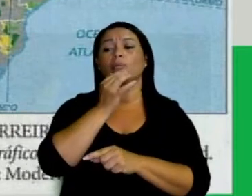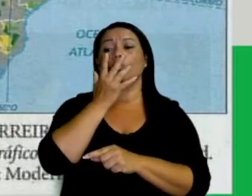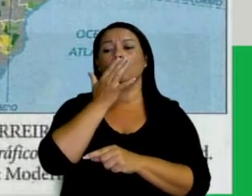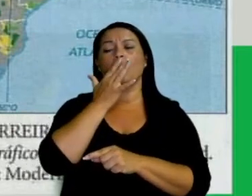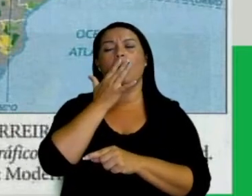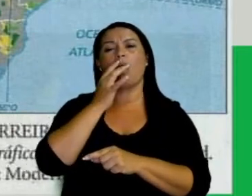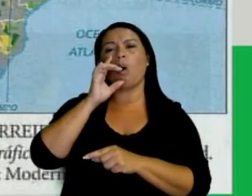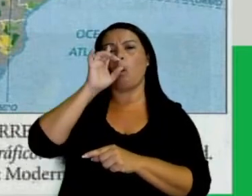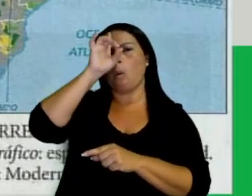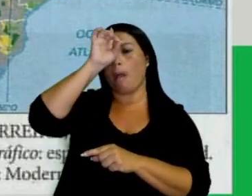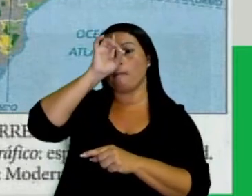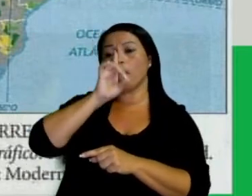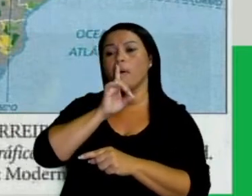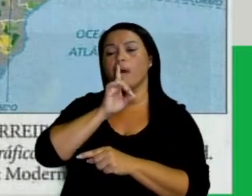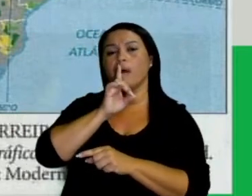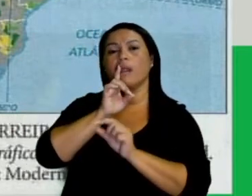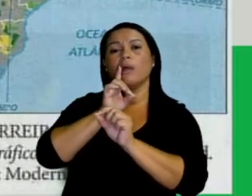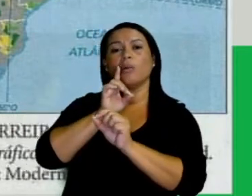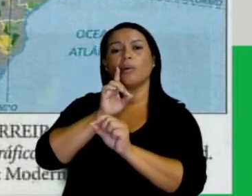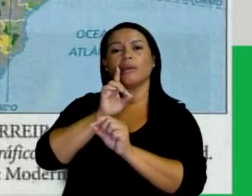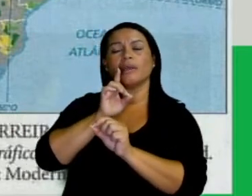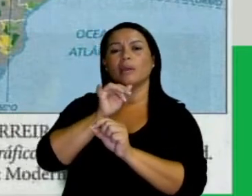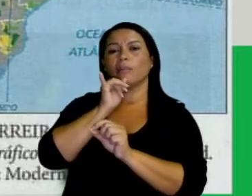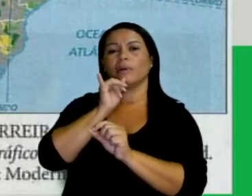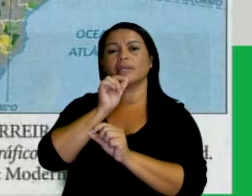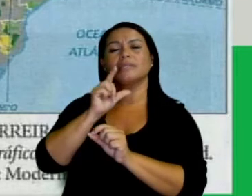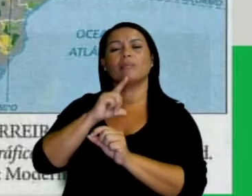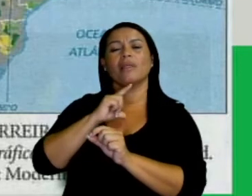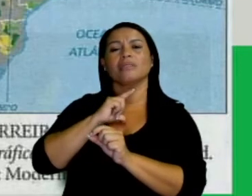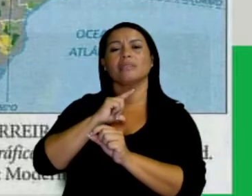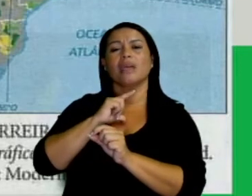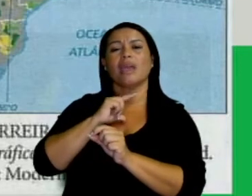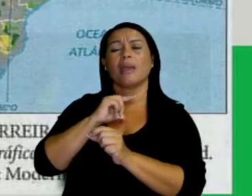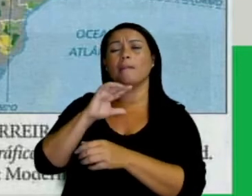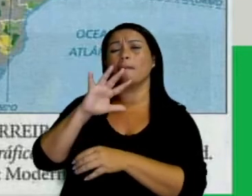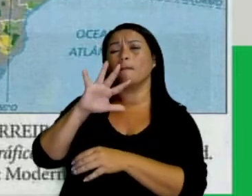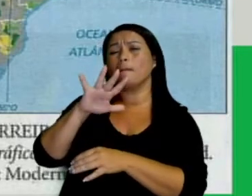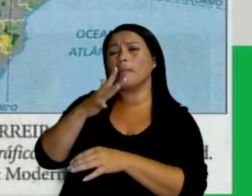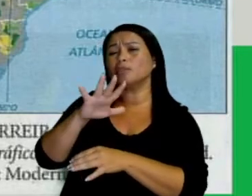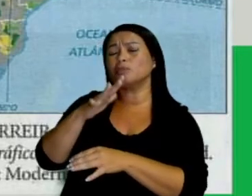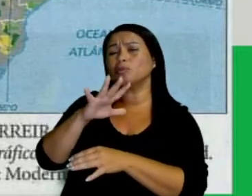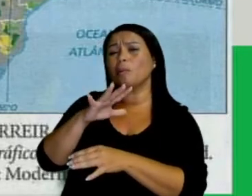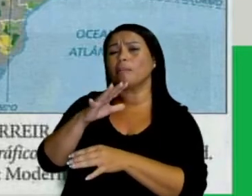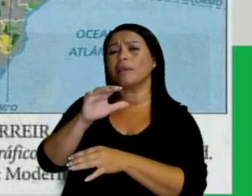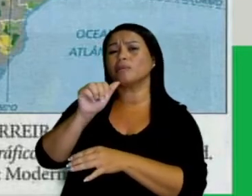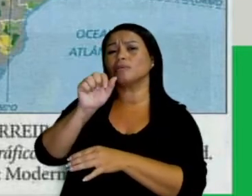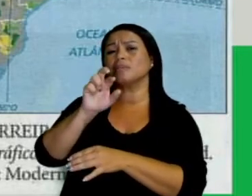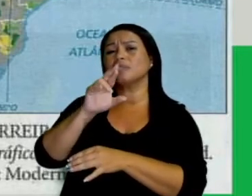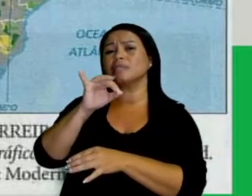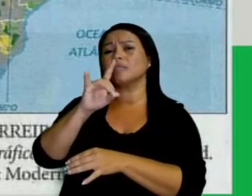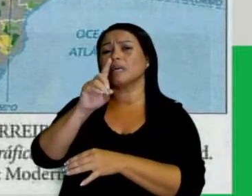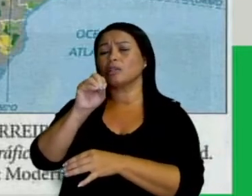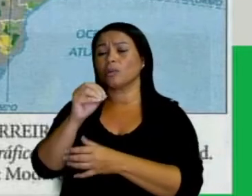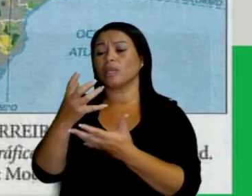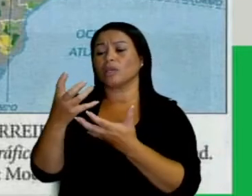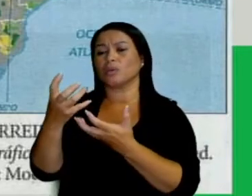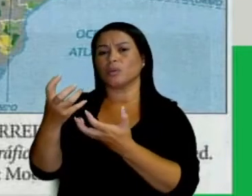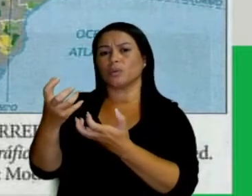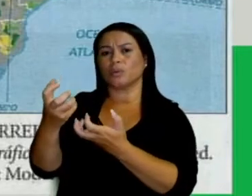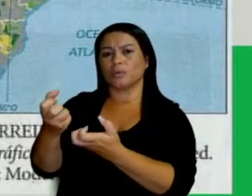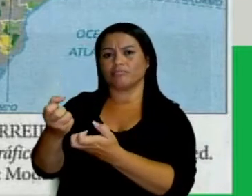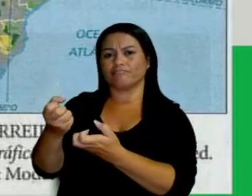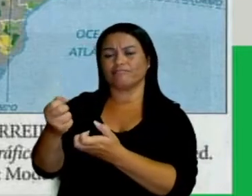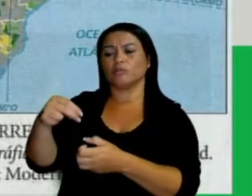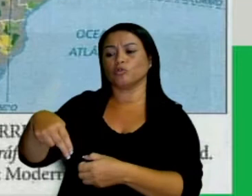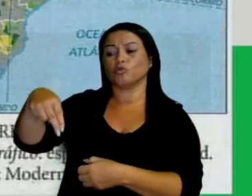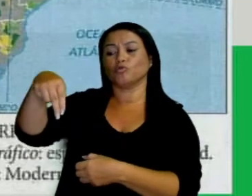mais intenso seria aí a região dominada pelo clima semiárido, que é onde vai estar o sertão nordestino. E aí, nesse contexto, aí